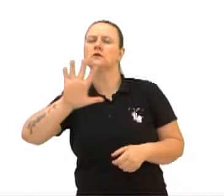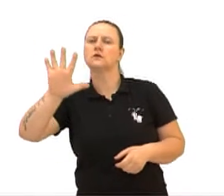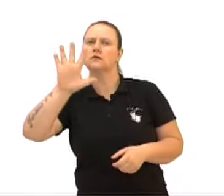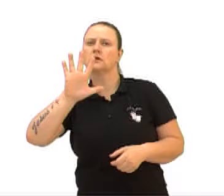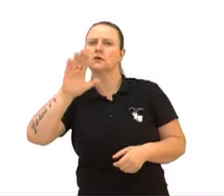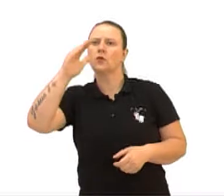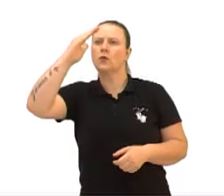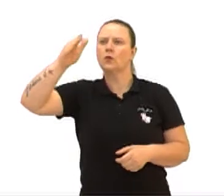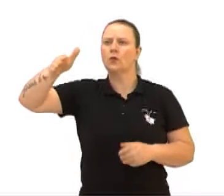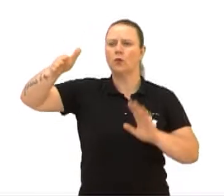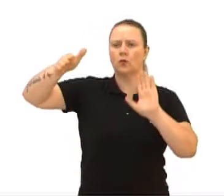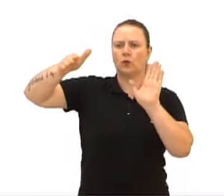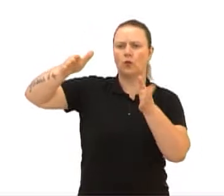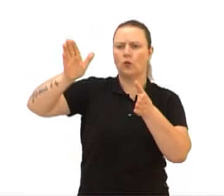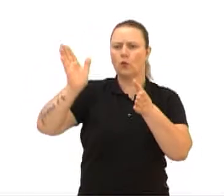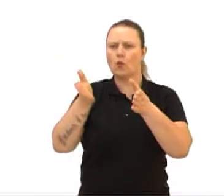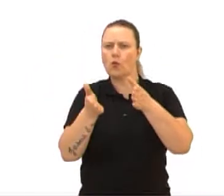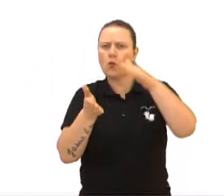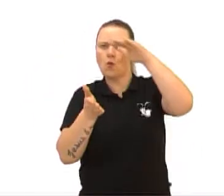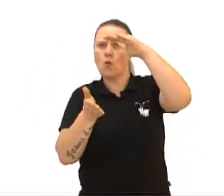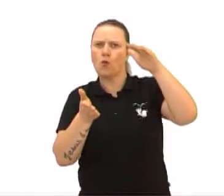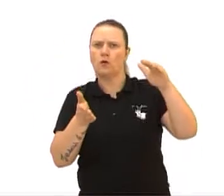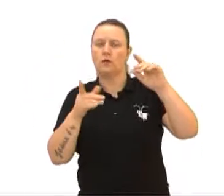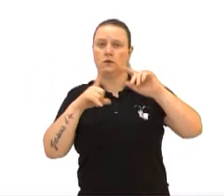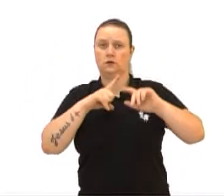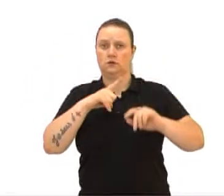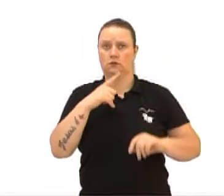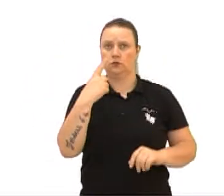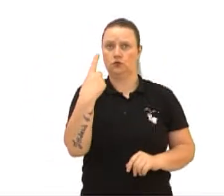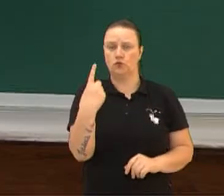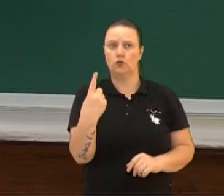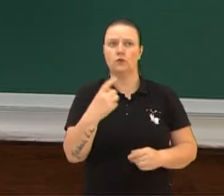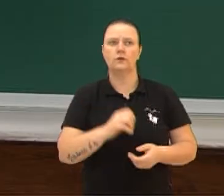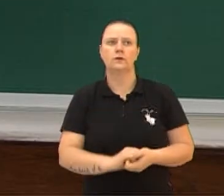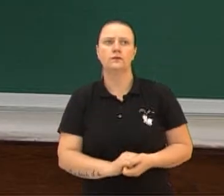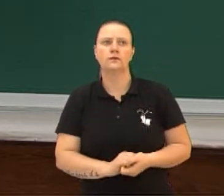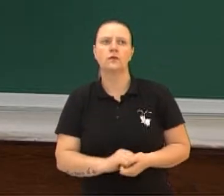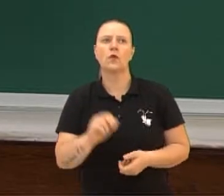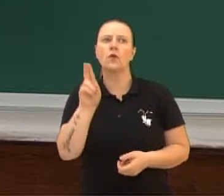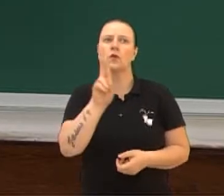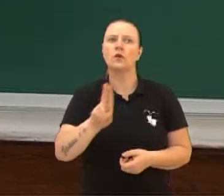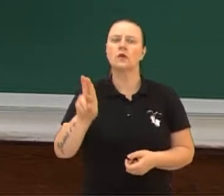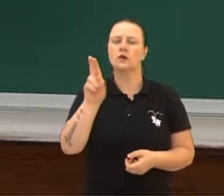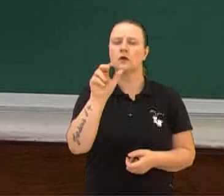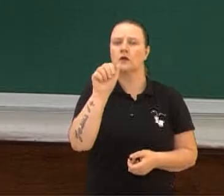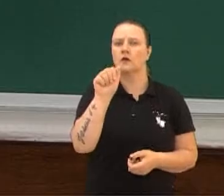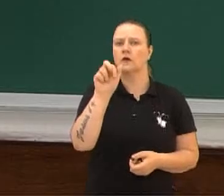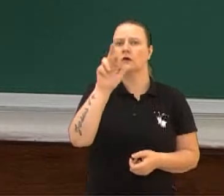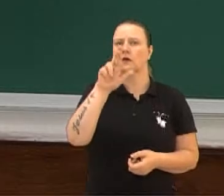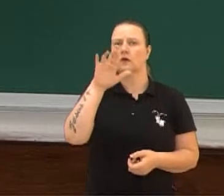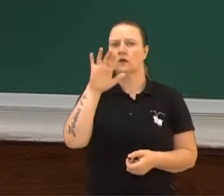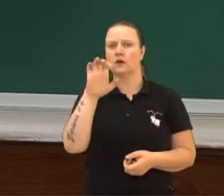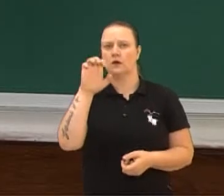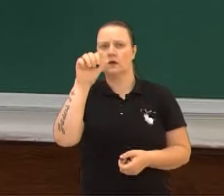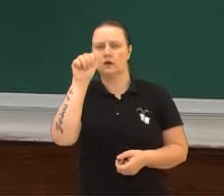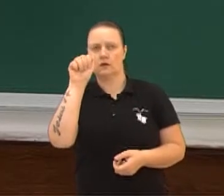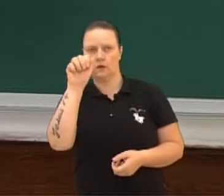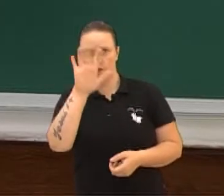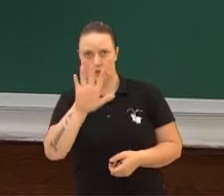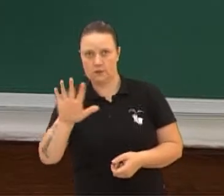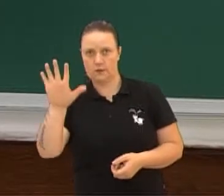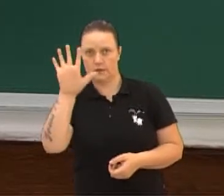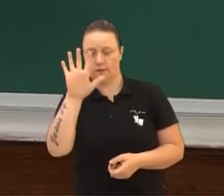os lados menores do triângulo possui 1 unidade de área. Tá? Então, como é que ficou? A área do